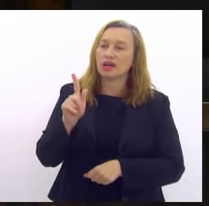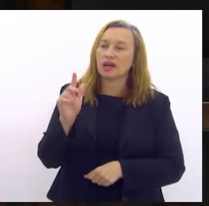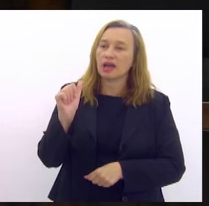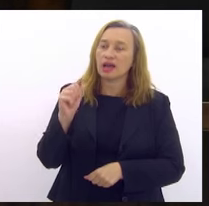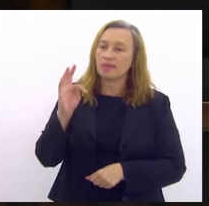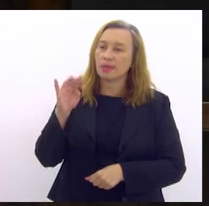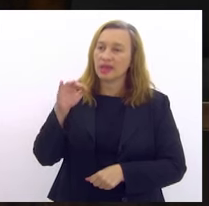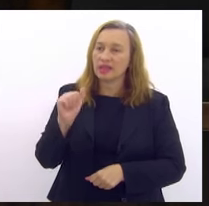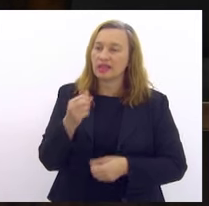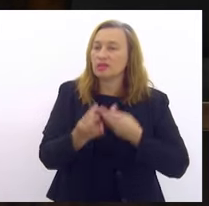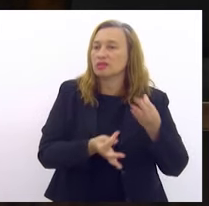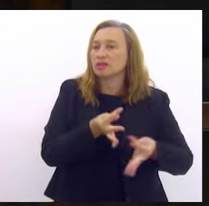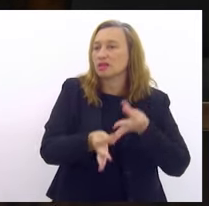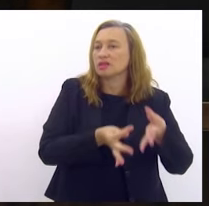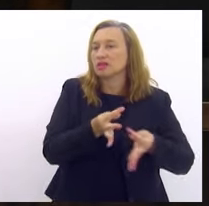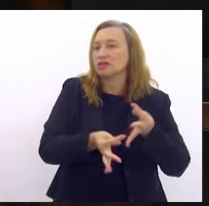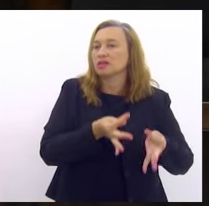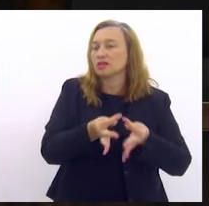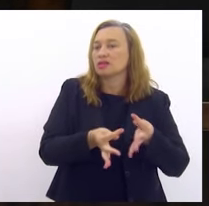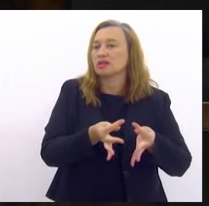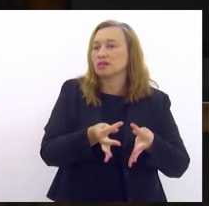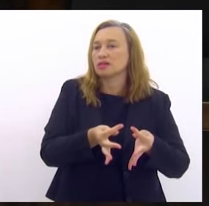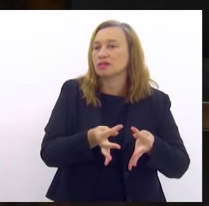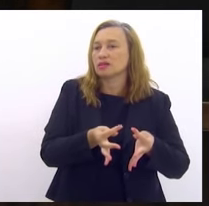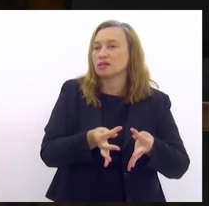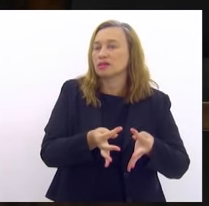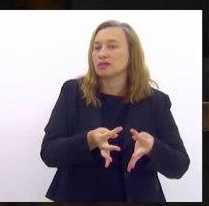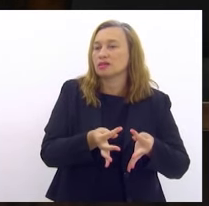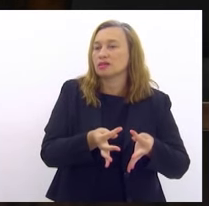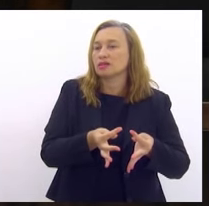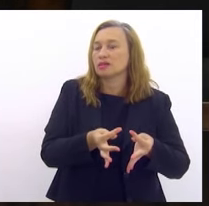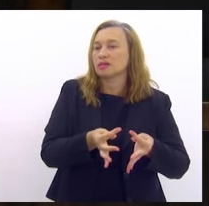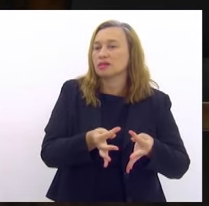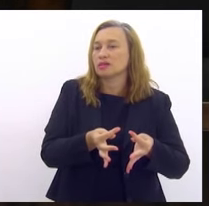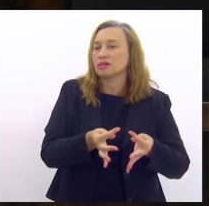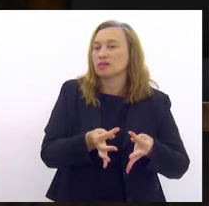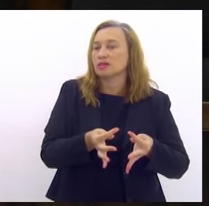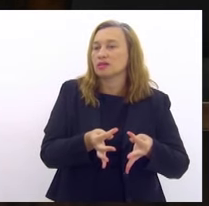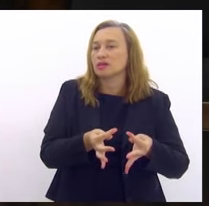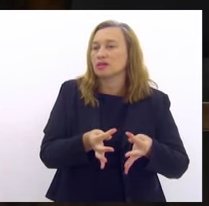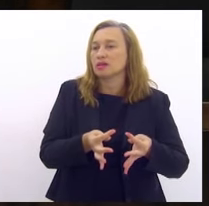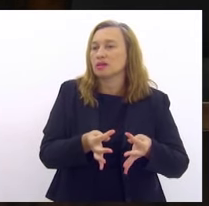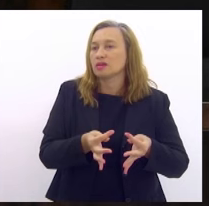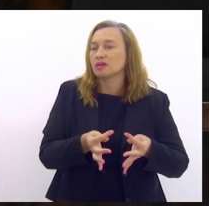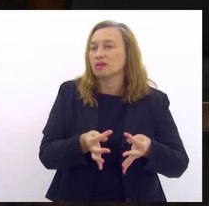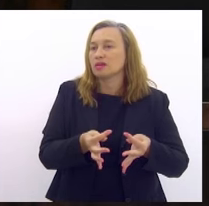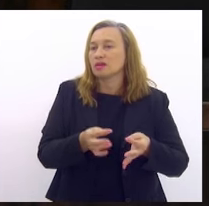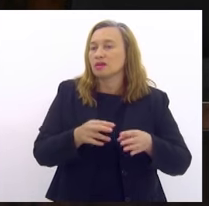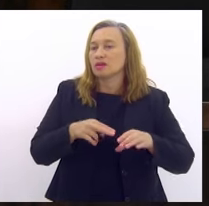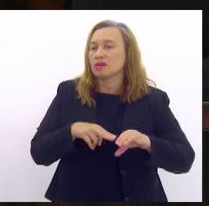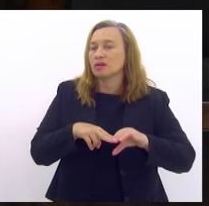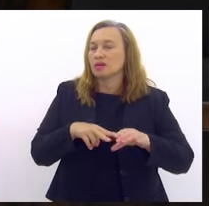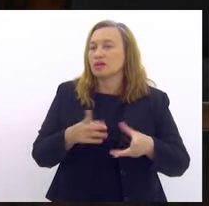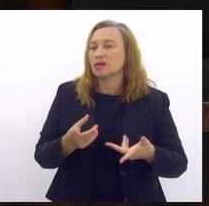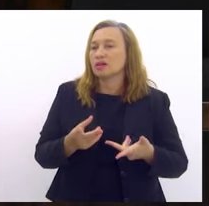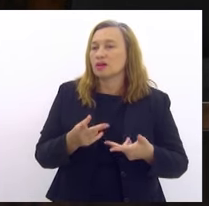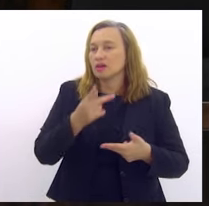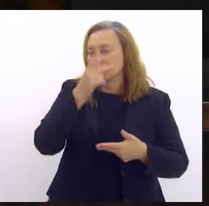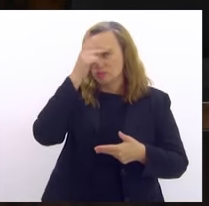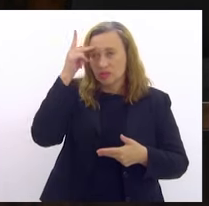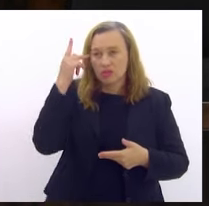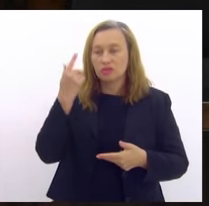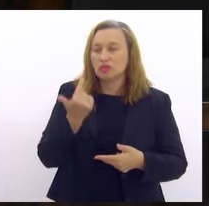ao tratamento para procriação medicamente assistida aos pacientes em idade reprodutiva que ainda não tenham